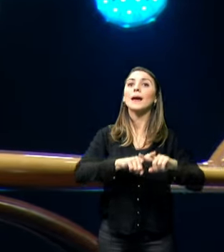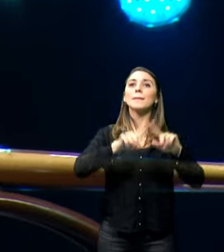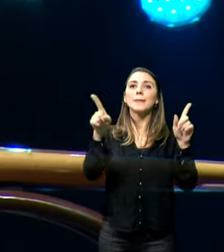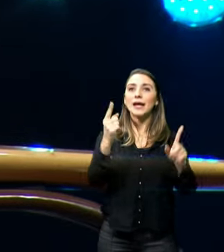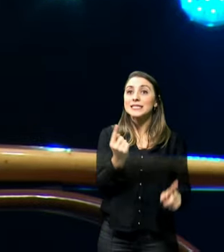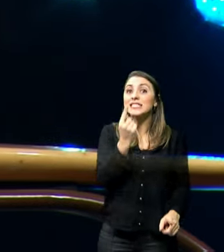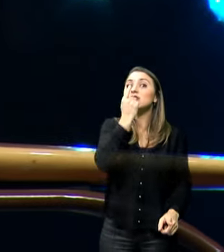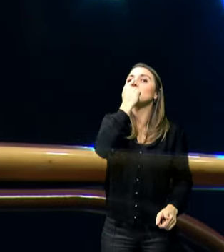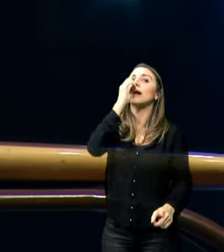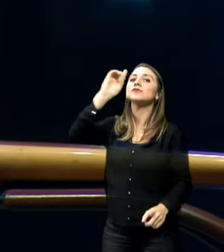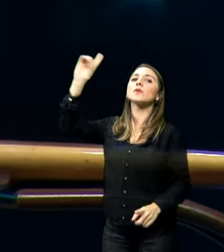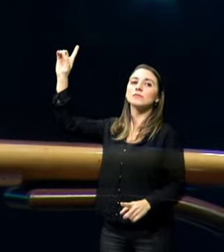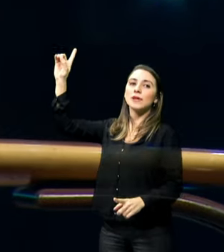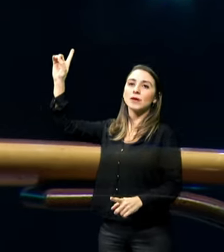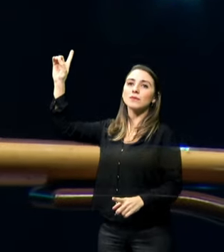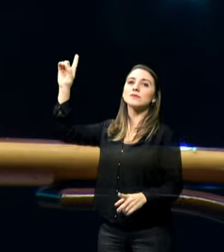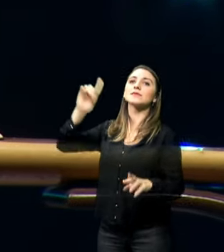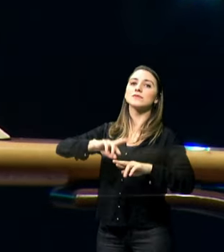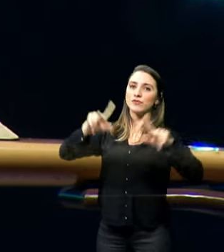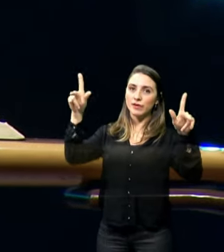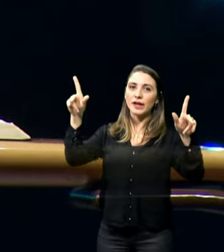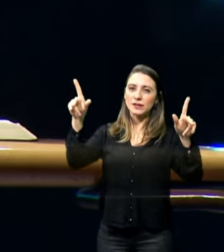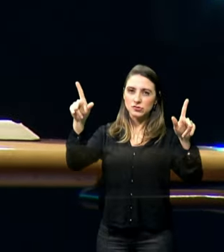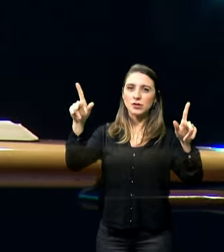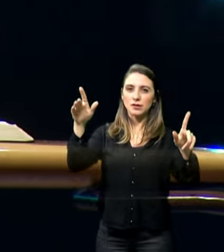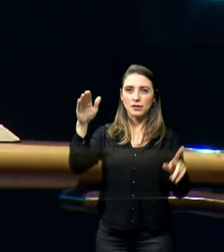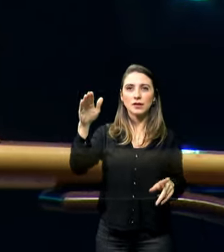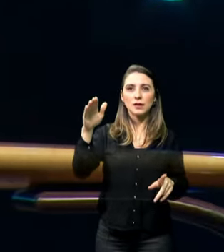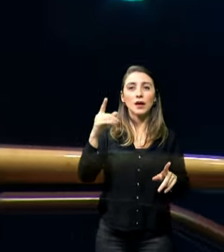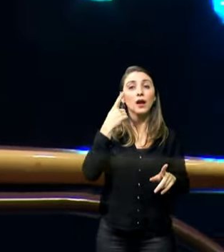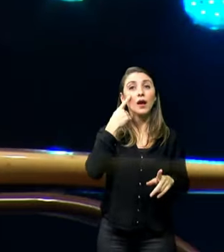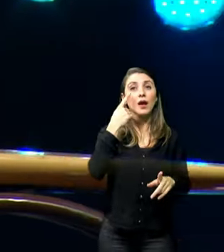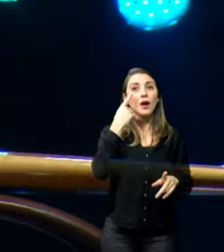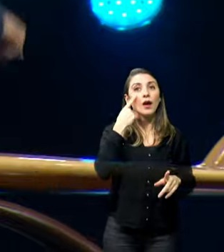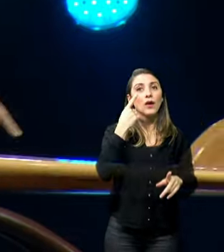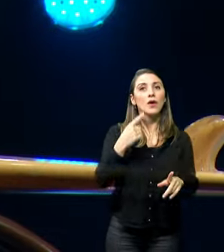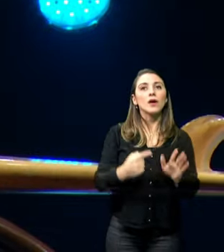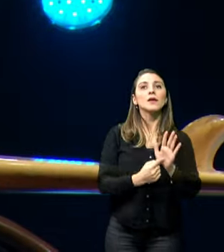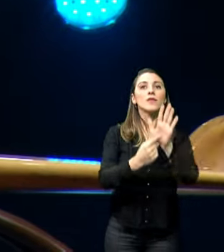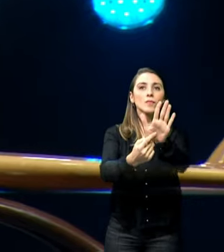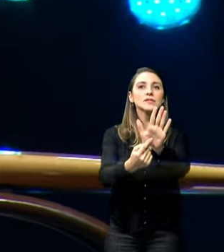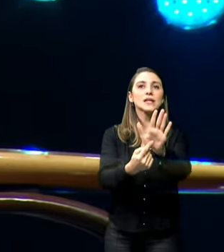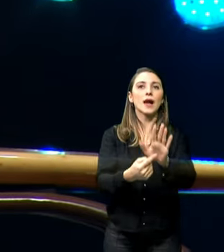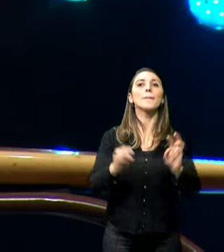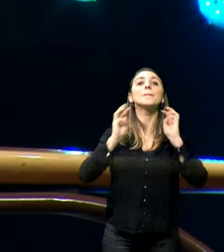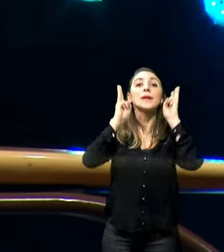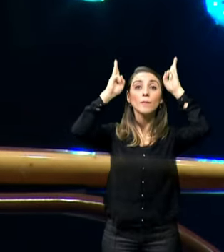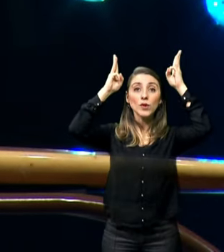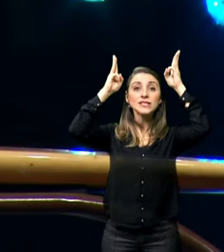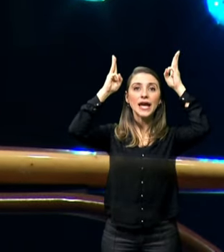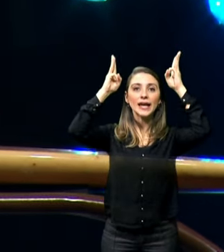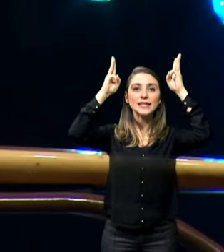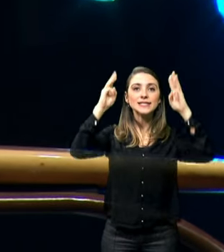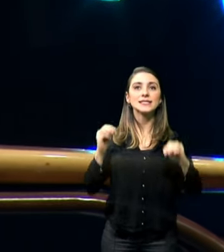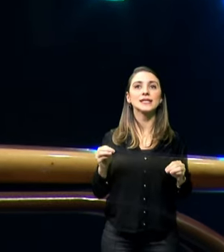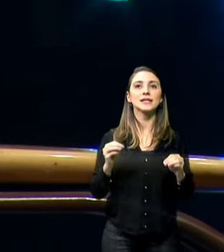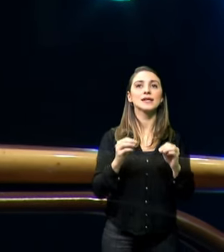Porque só Moisés, Deus diz assim, ó, com o profeta eu revelo, mas com esse aqui eu falo cara a cara.